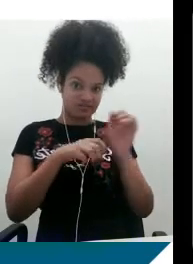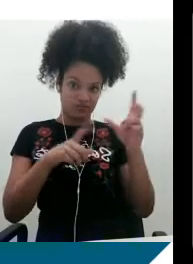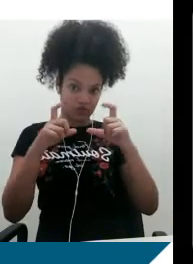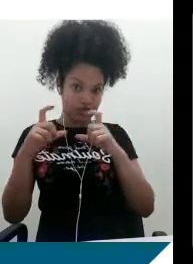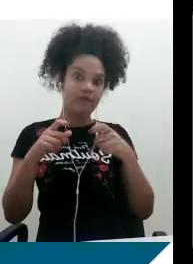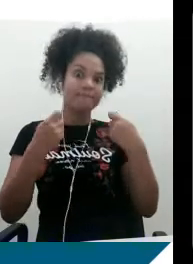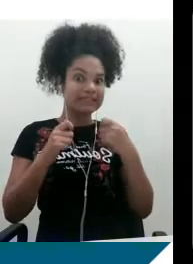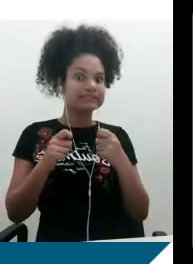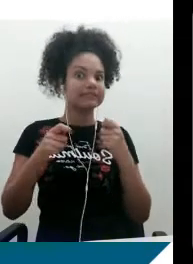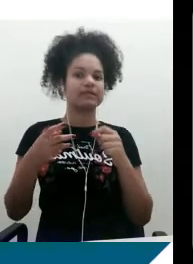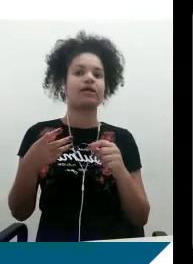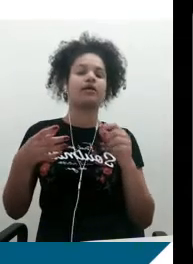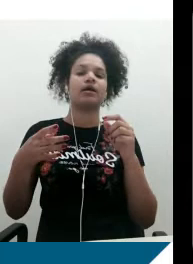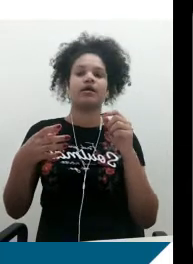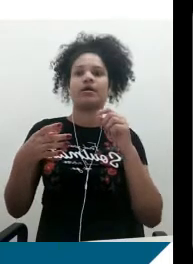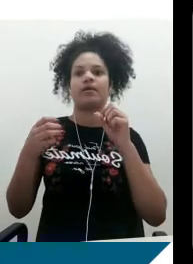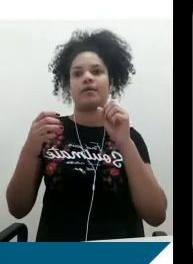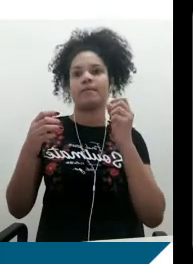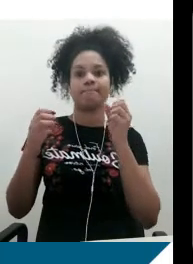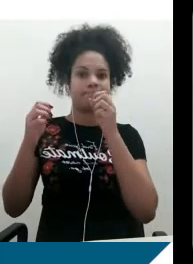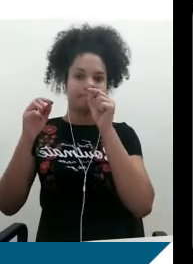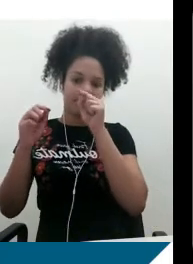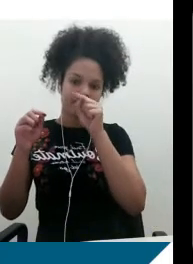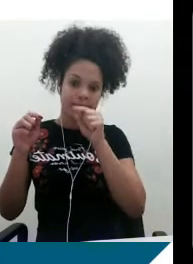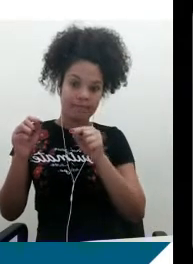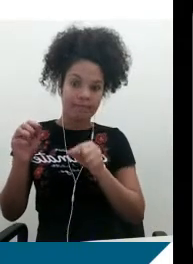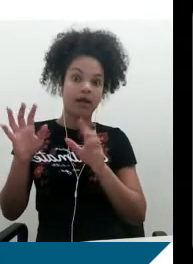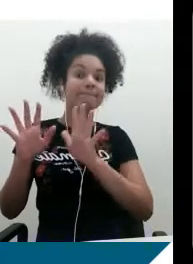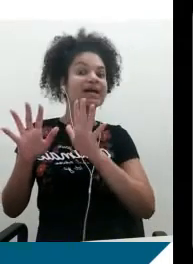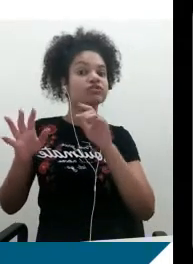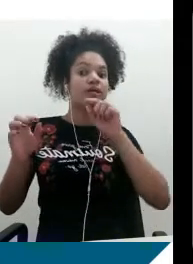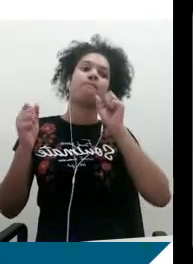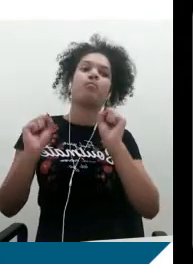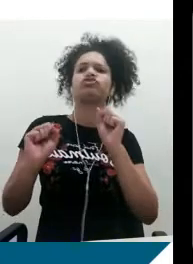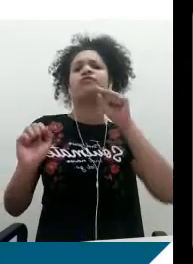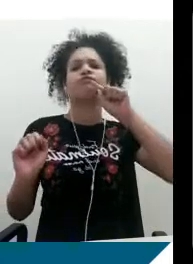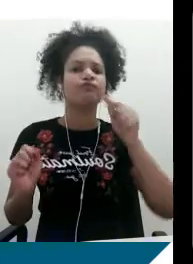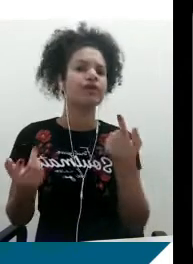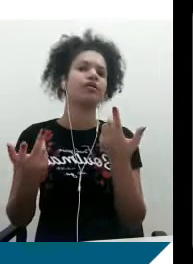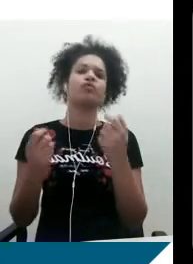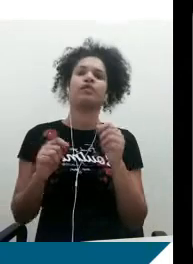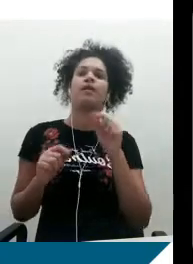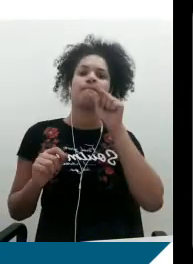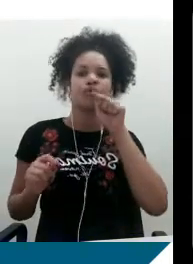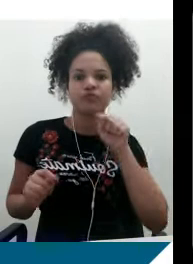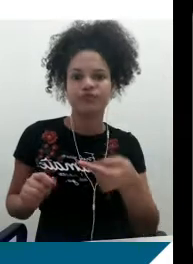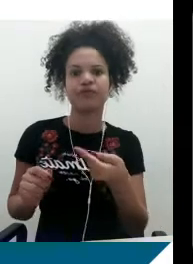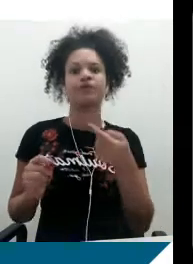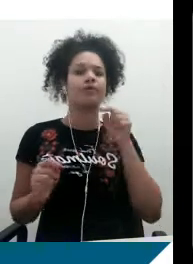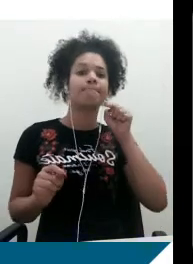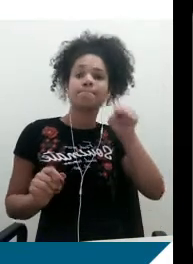a enumeração desses itens, ok? Que podem ser separados por vírgula, por ponto e vírgula. E logo em seguida uma